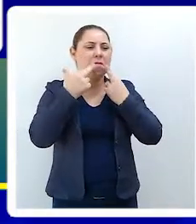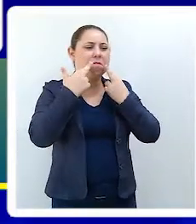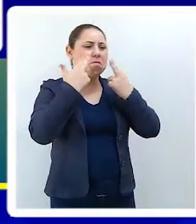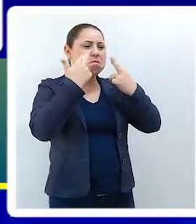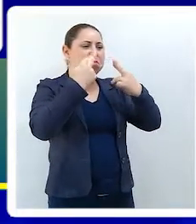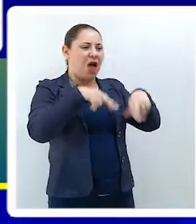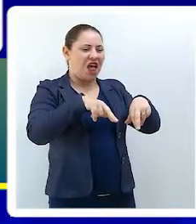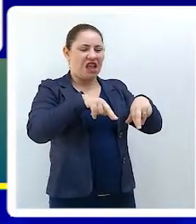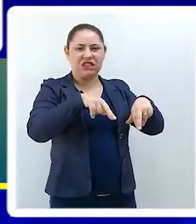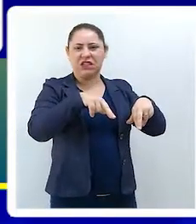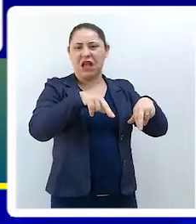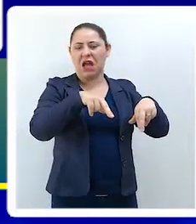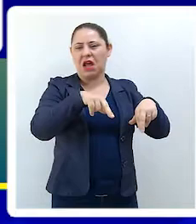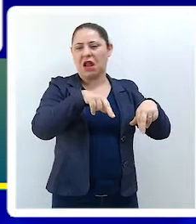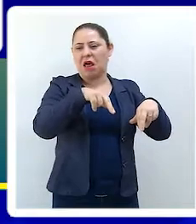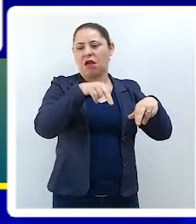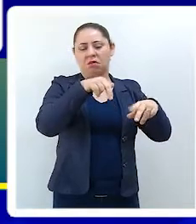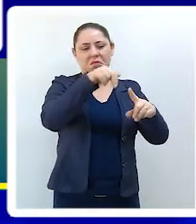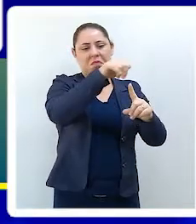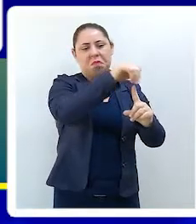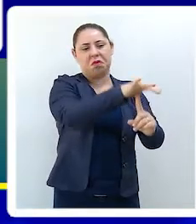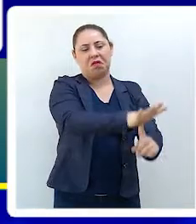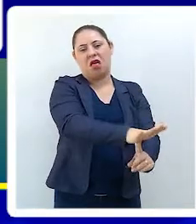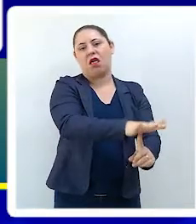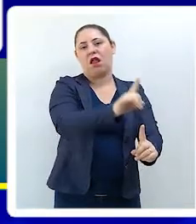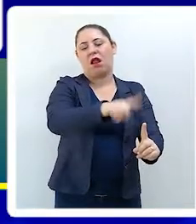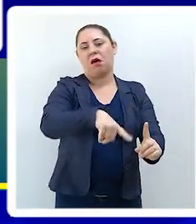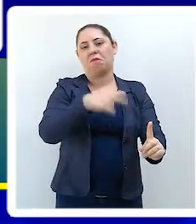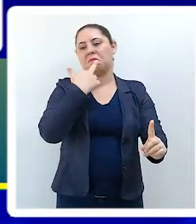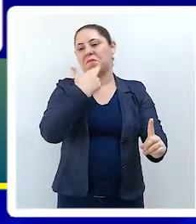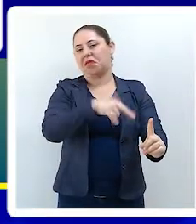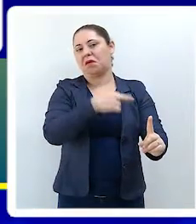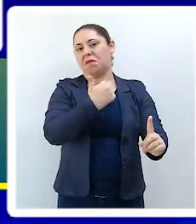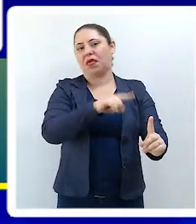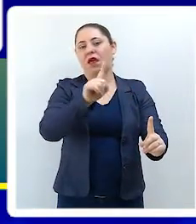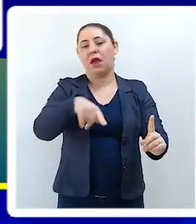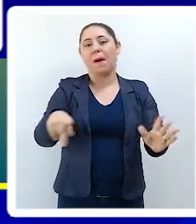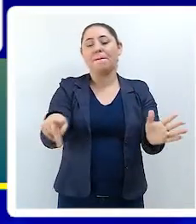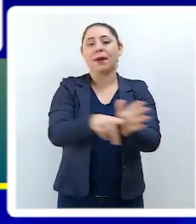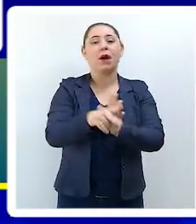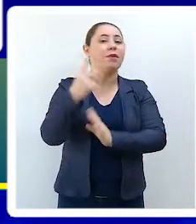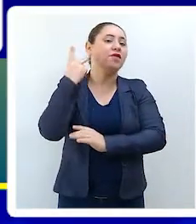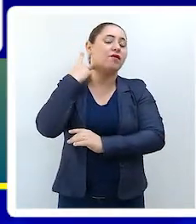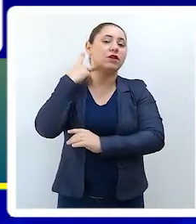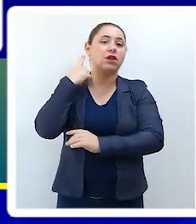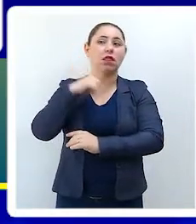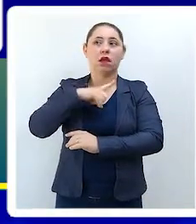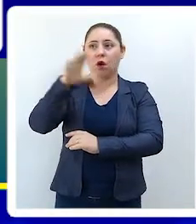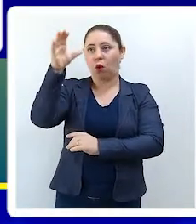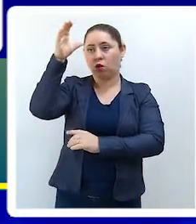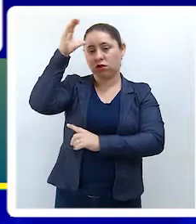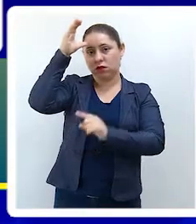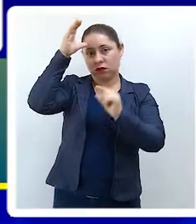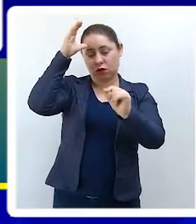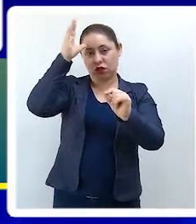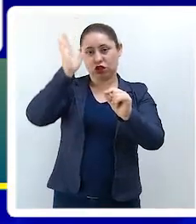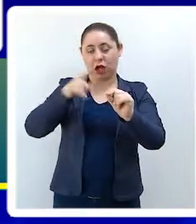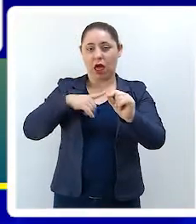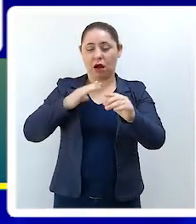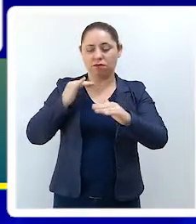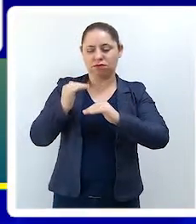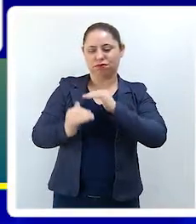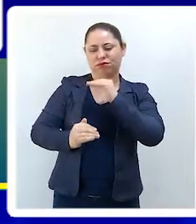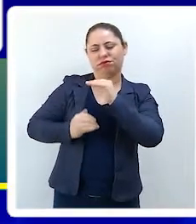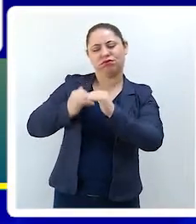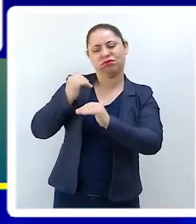humilhadas, elas são destratadas, elas são rebaixadas, e para que a própria vítima tome consciência disso, já é